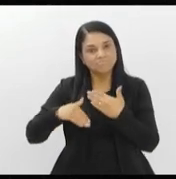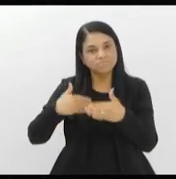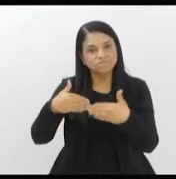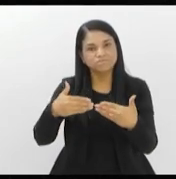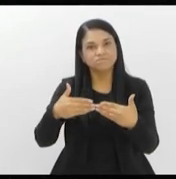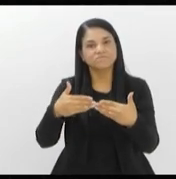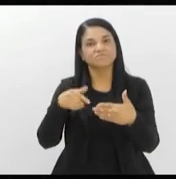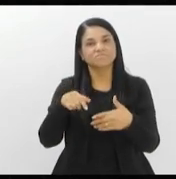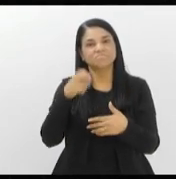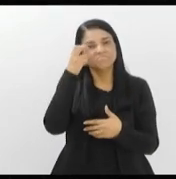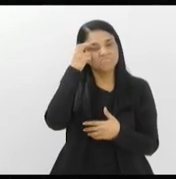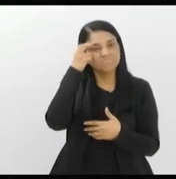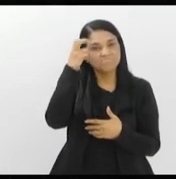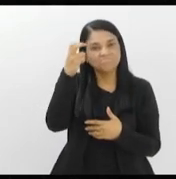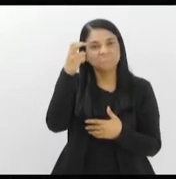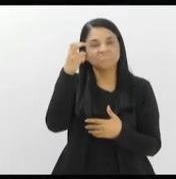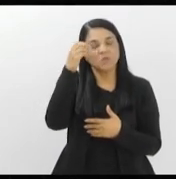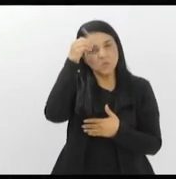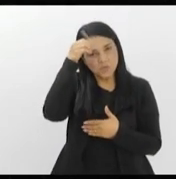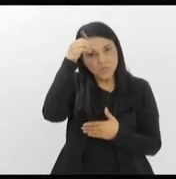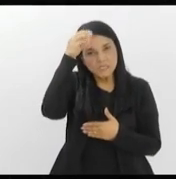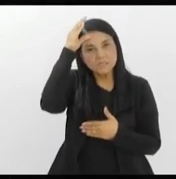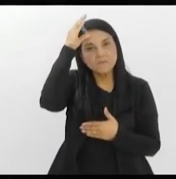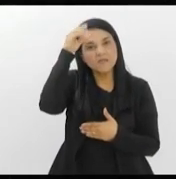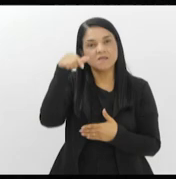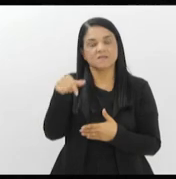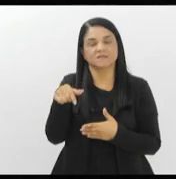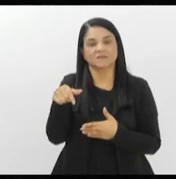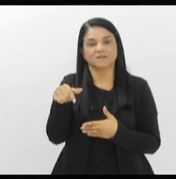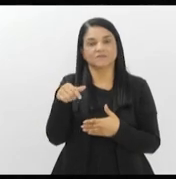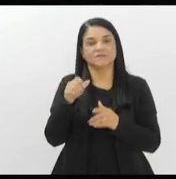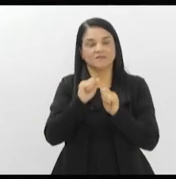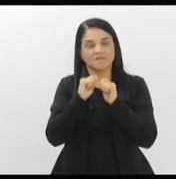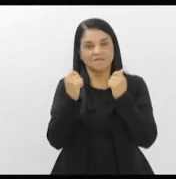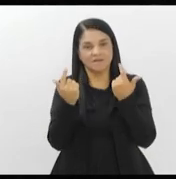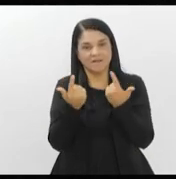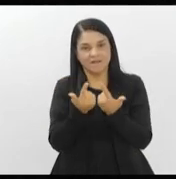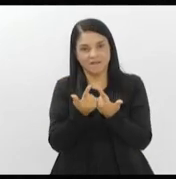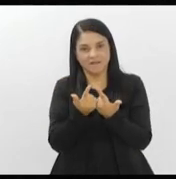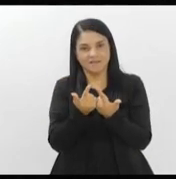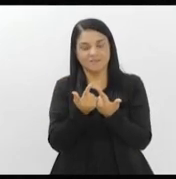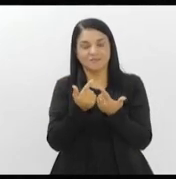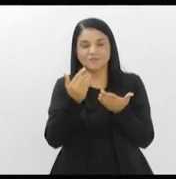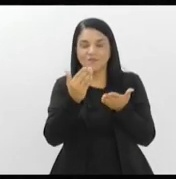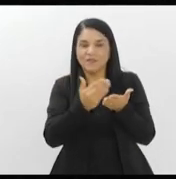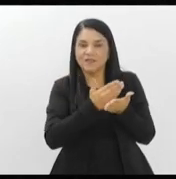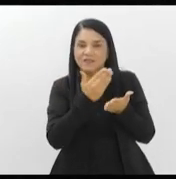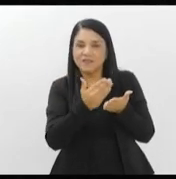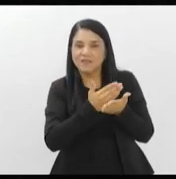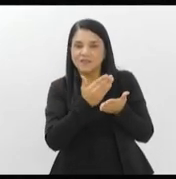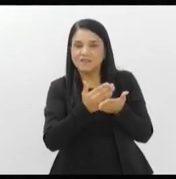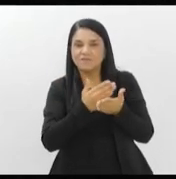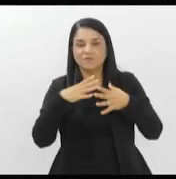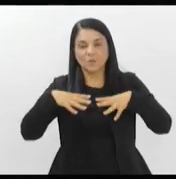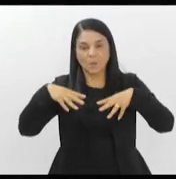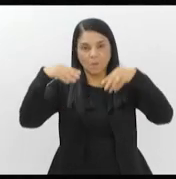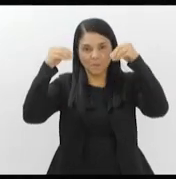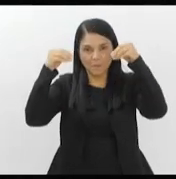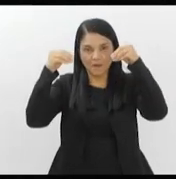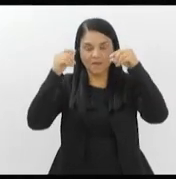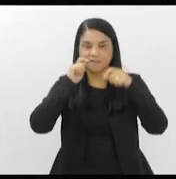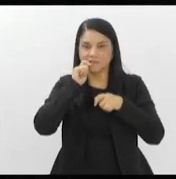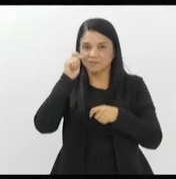seu saber, o seu conhecimento, e a Alerj está lançando esse livro lá no Palácio